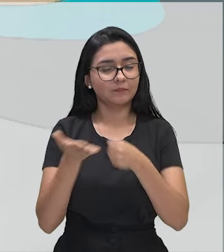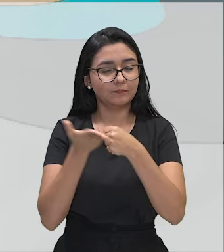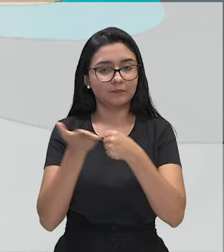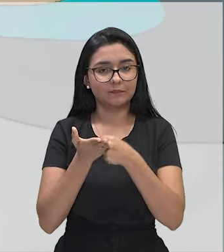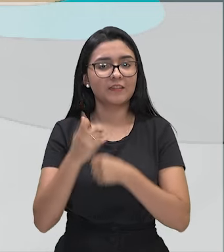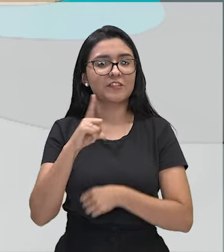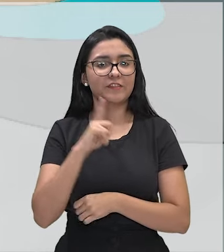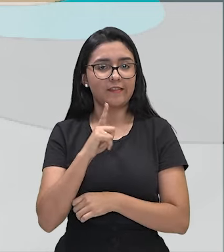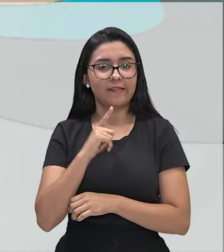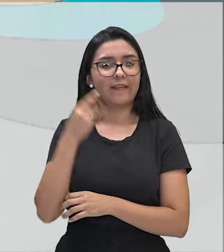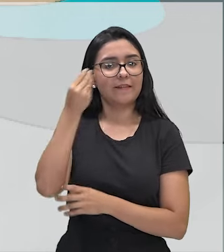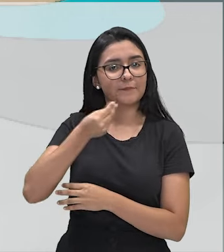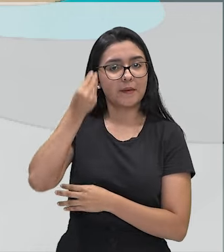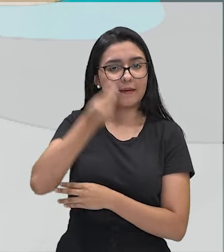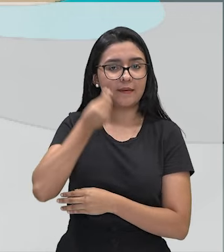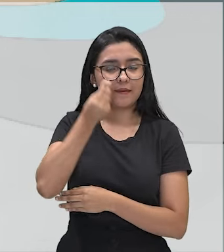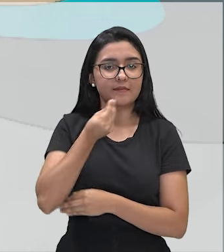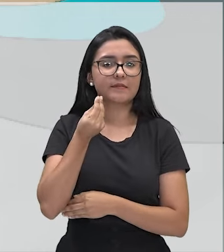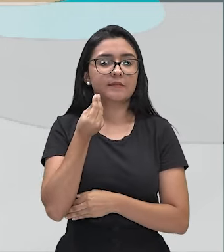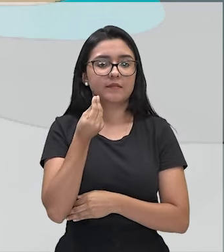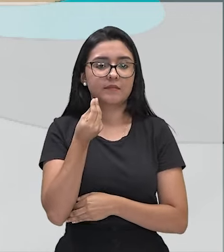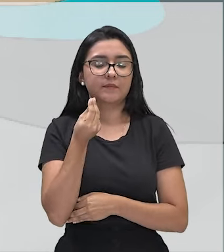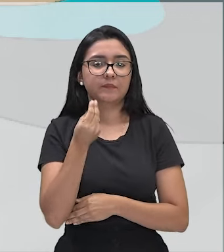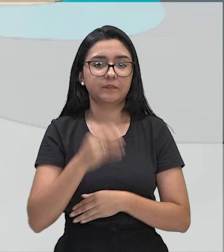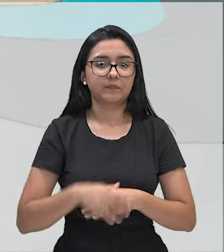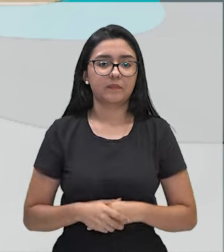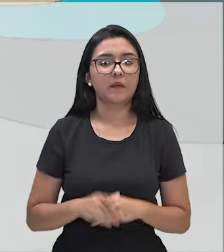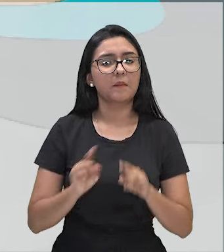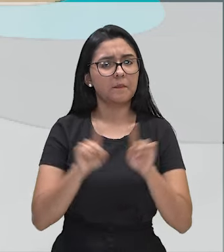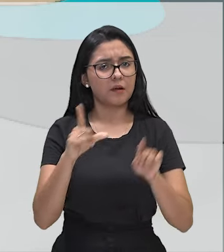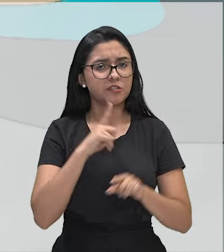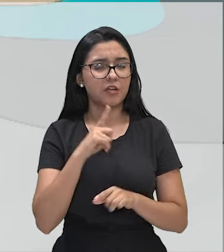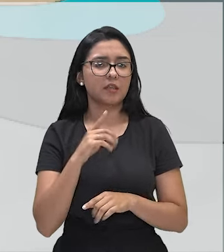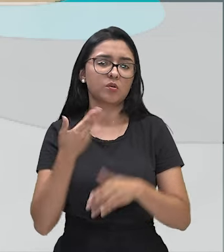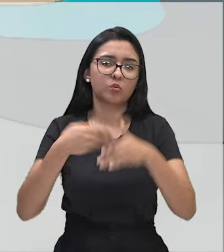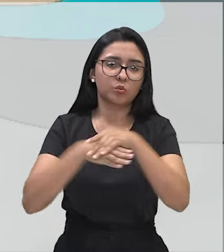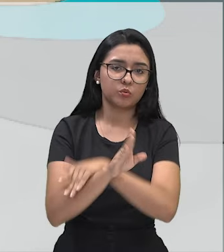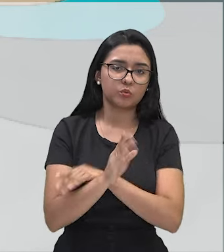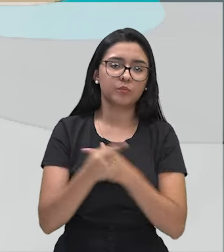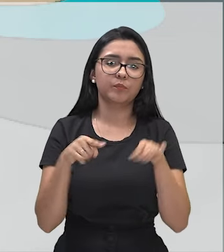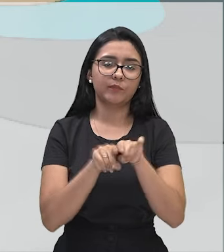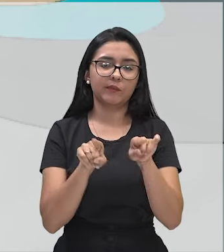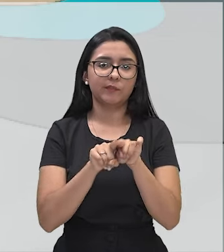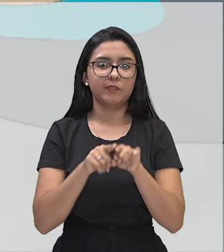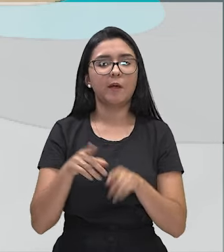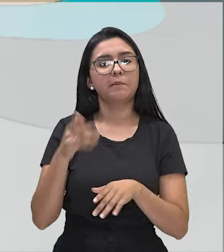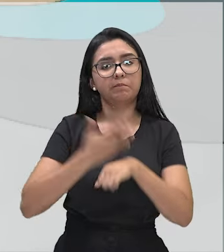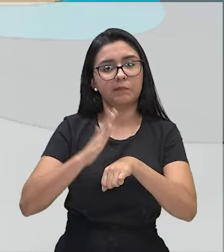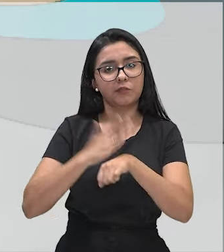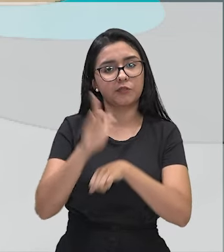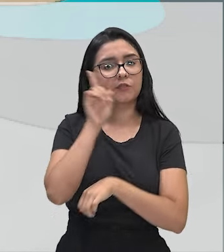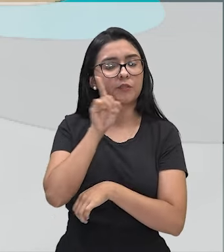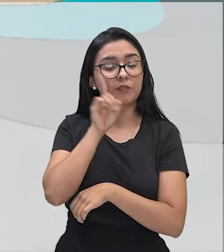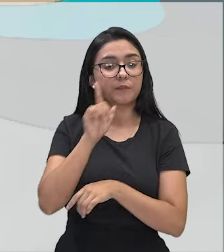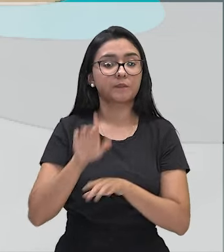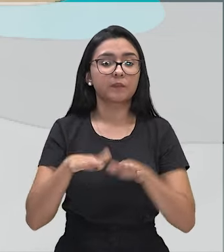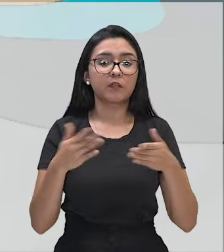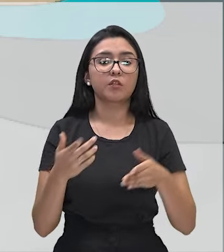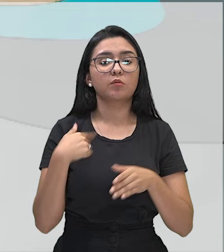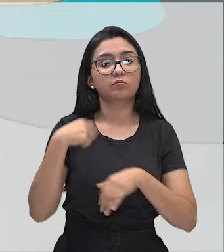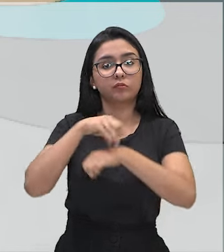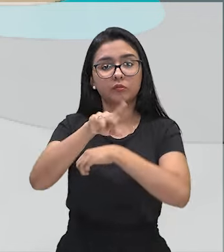experiência né ainda não no nível avançado Mas ele já tem uma certa experiência e uma certa vivência para essas pessoas a gente